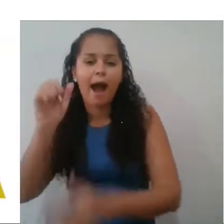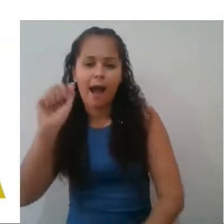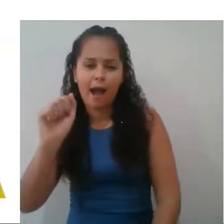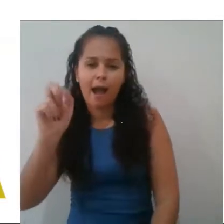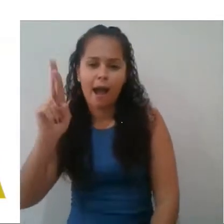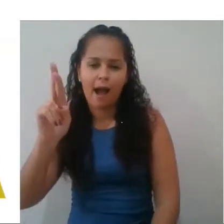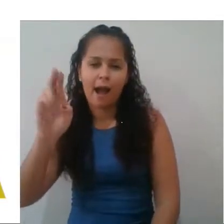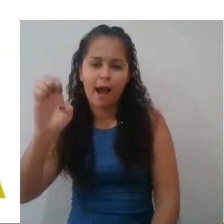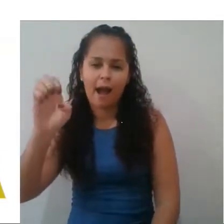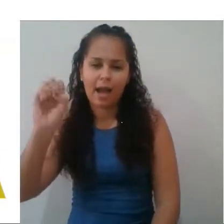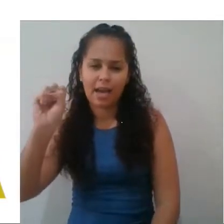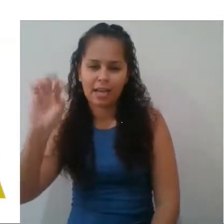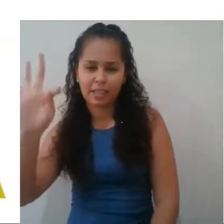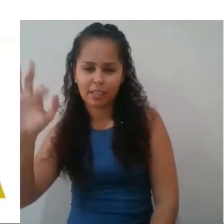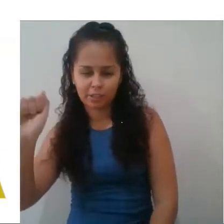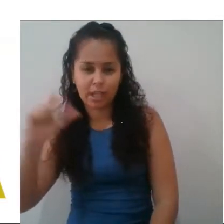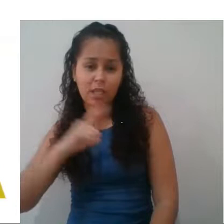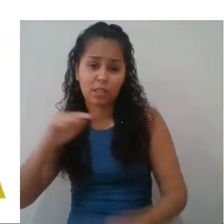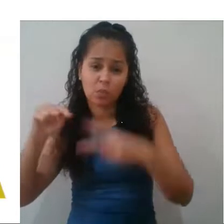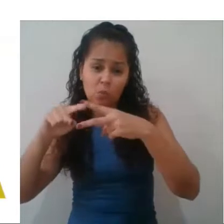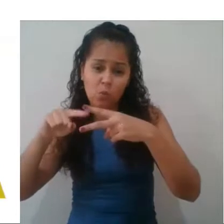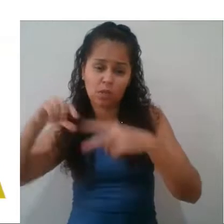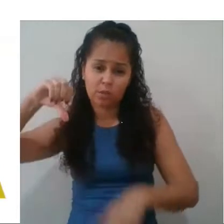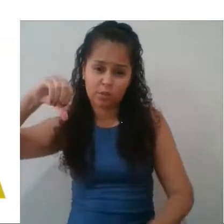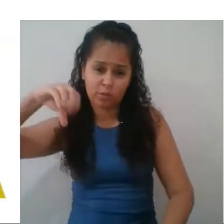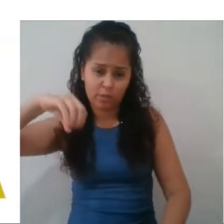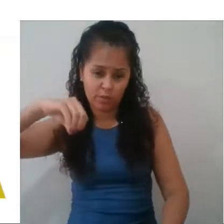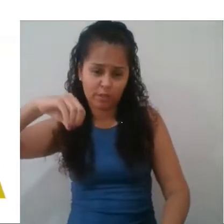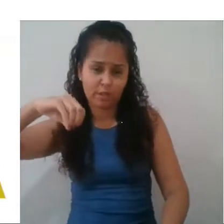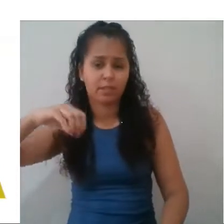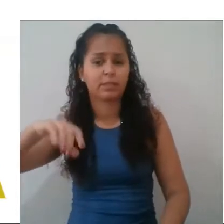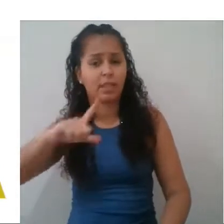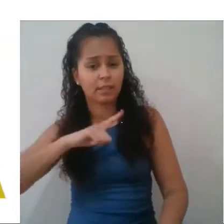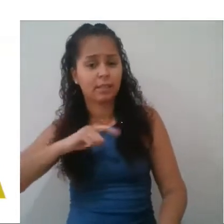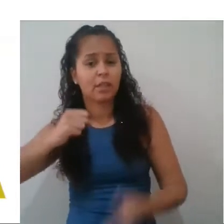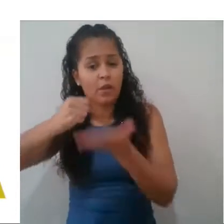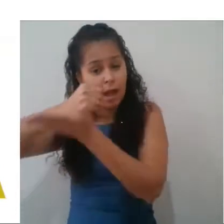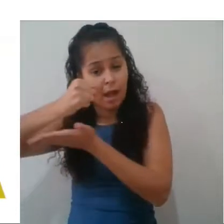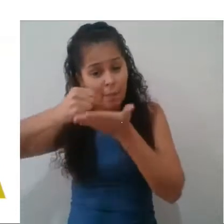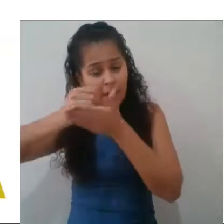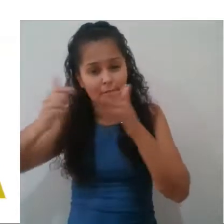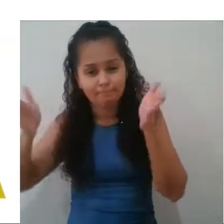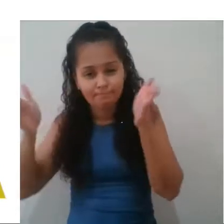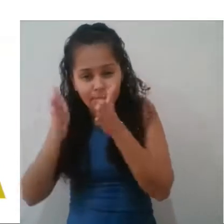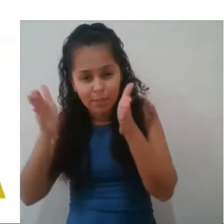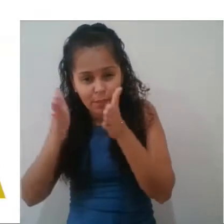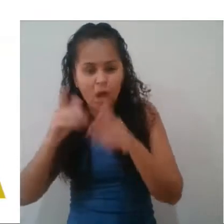essa aresta um ângulo de 90 graus. Então, a base menor terá o seu apótoma.